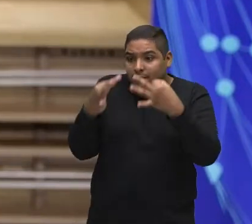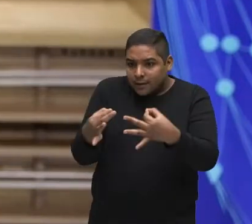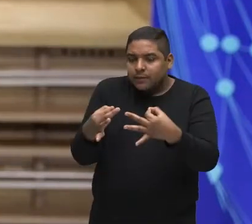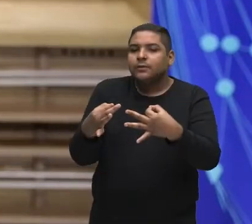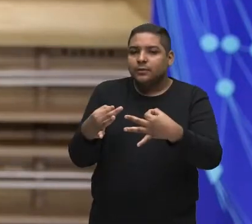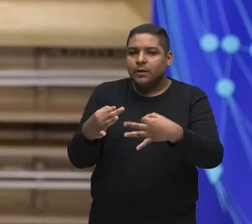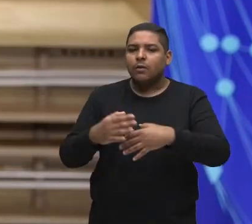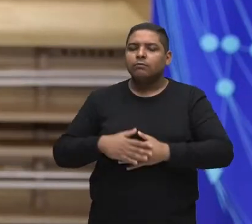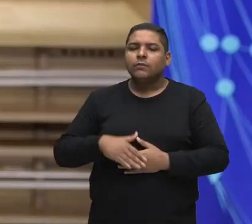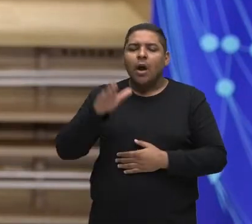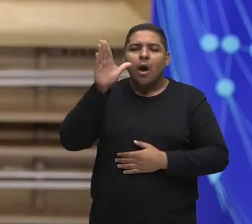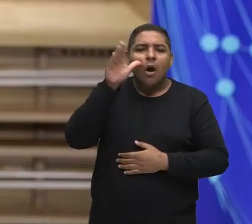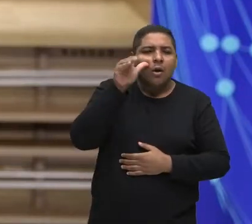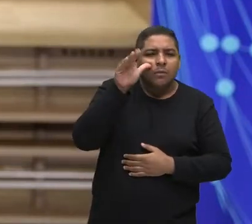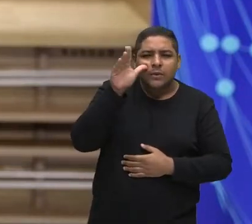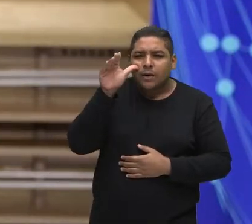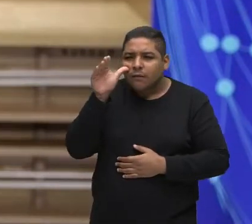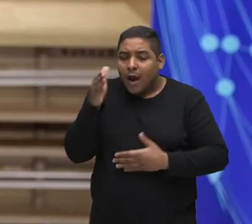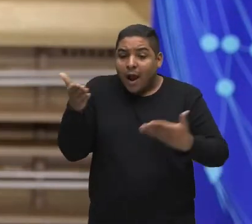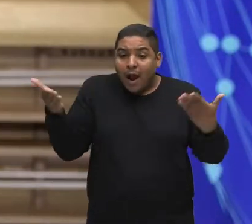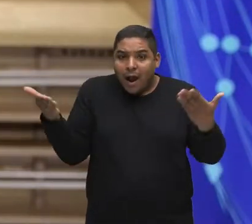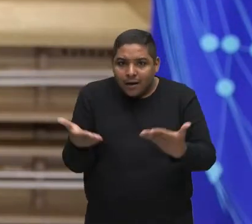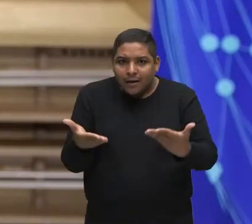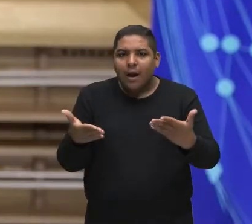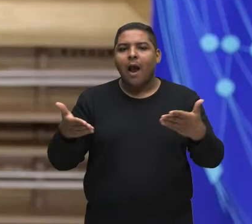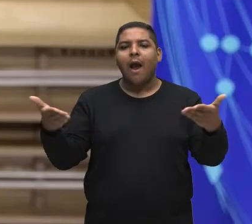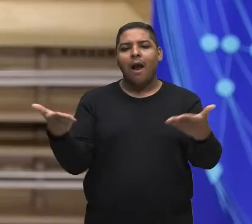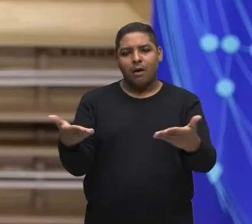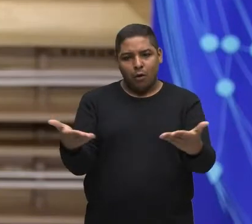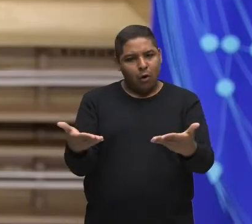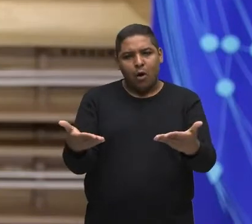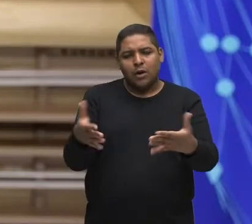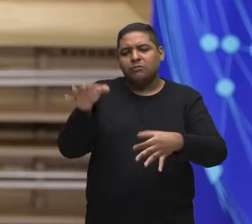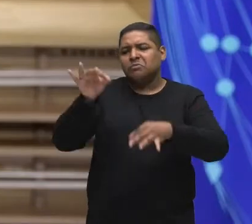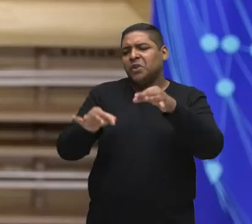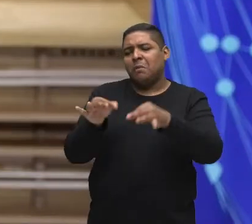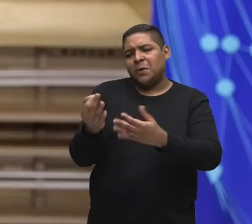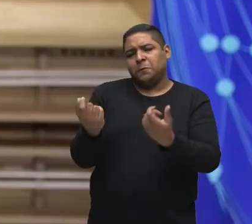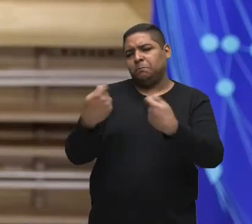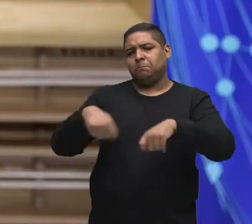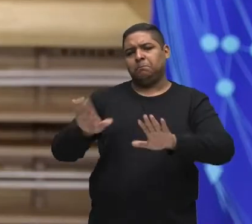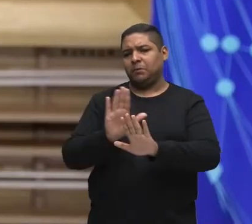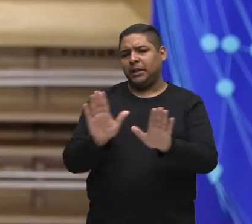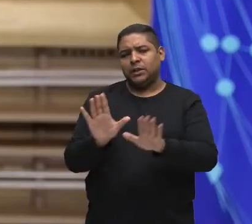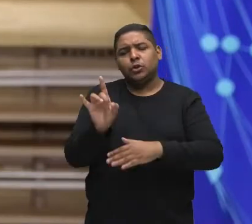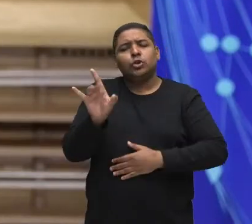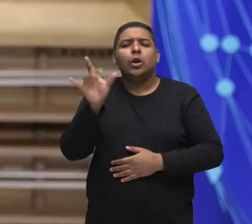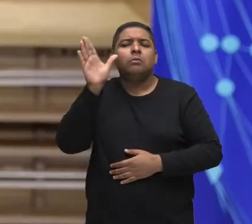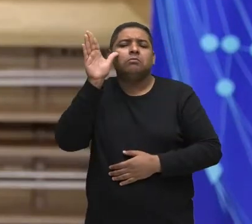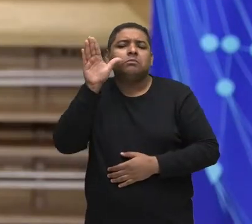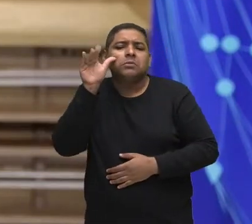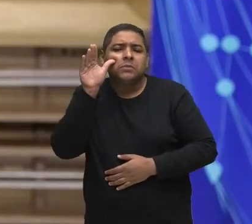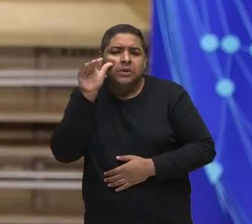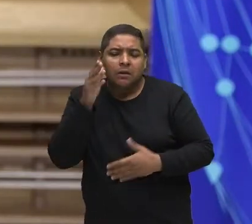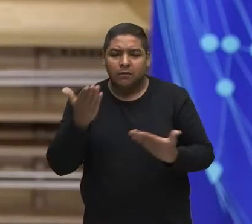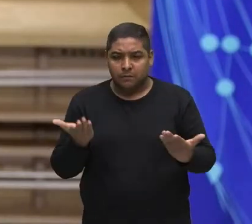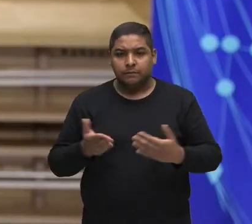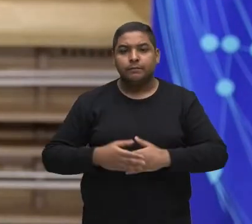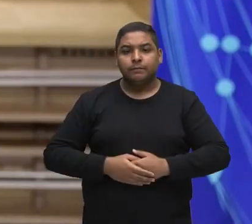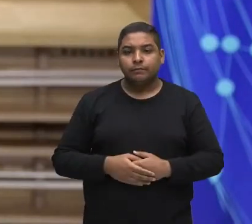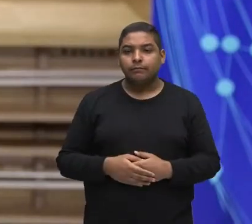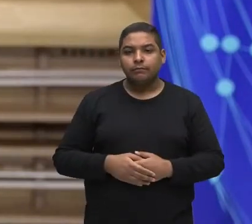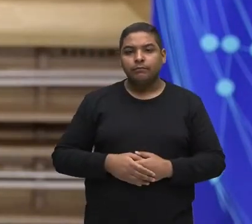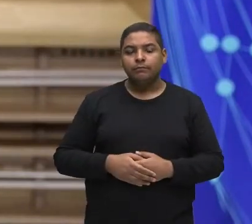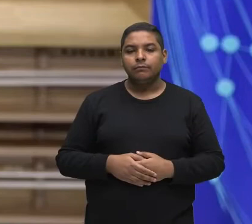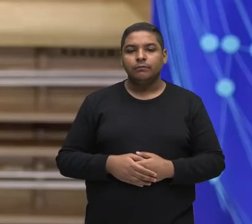É observar o aqui e agora sem julgamento, apenas para observar. E não menos